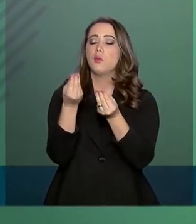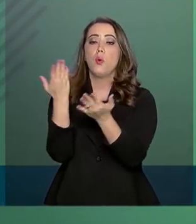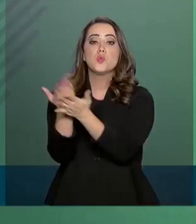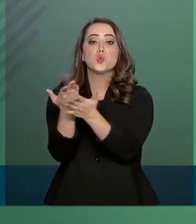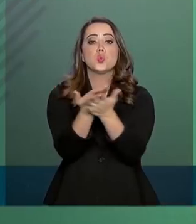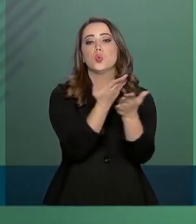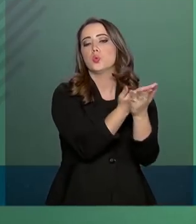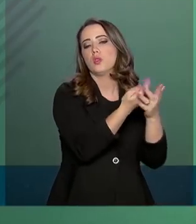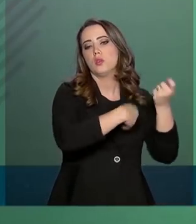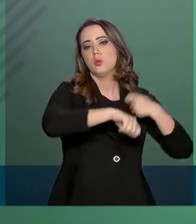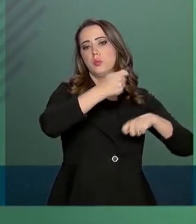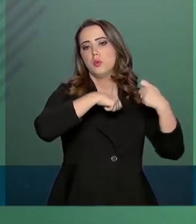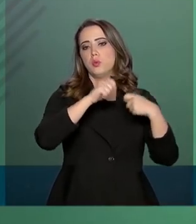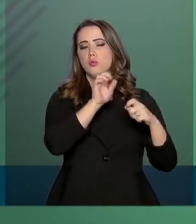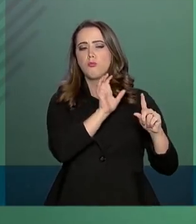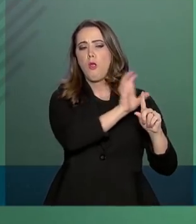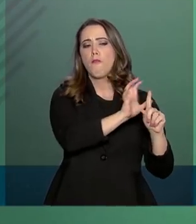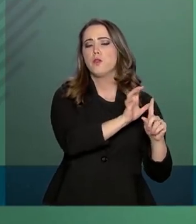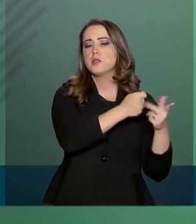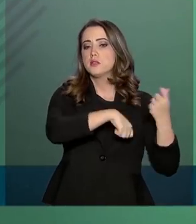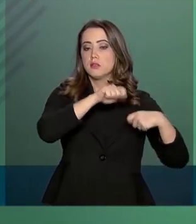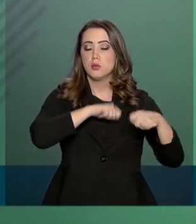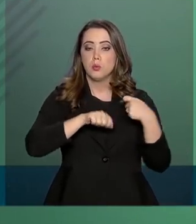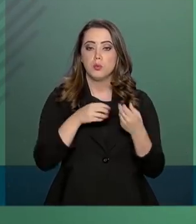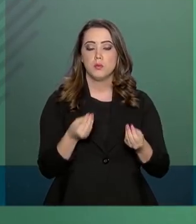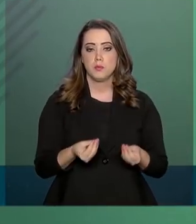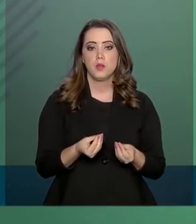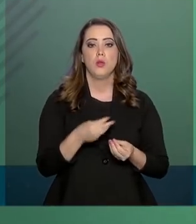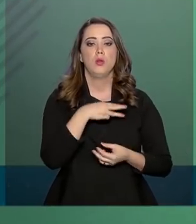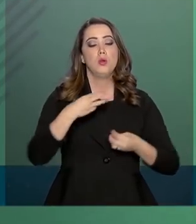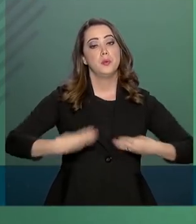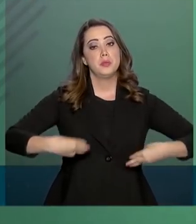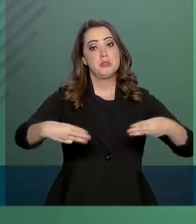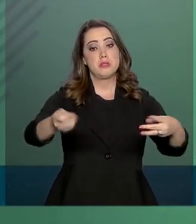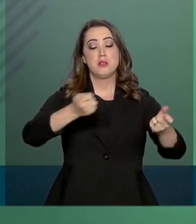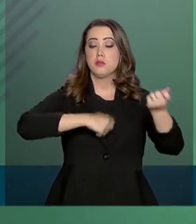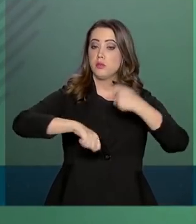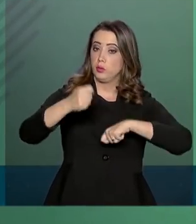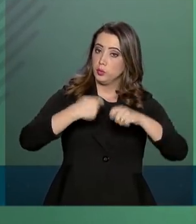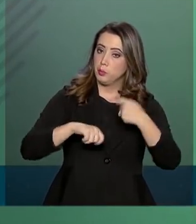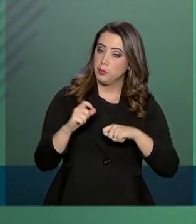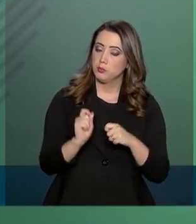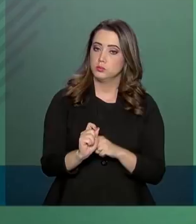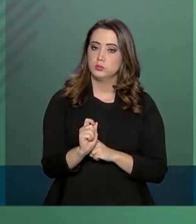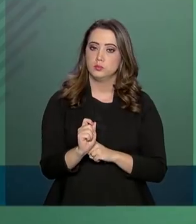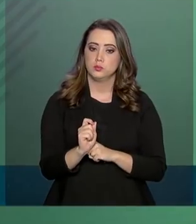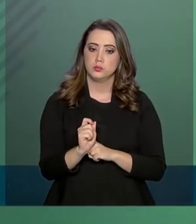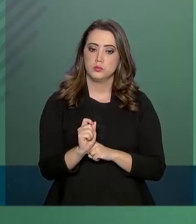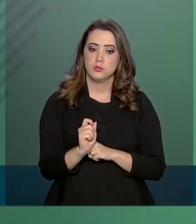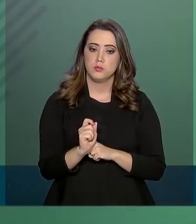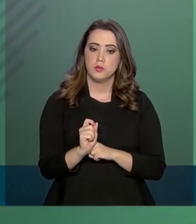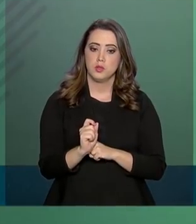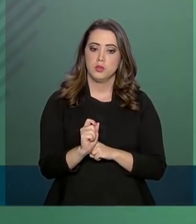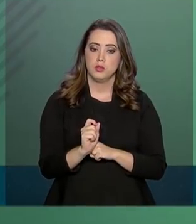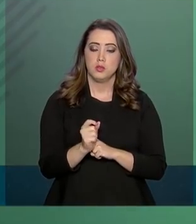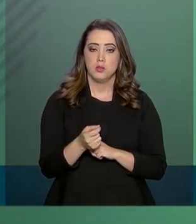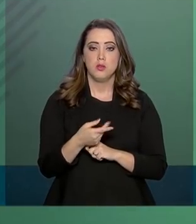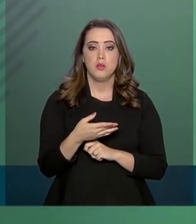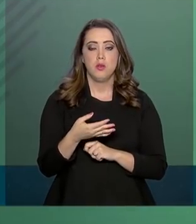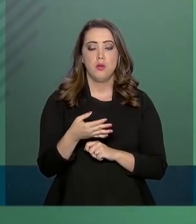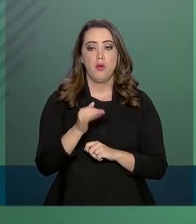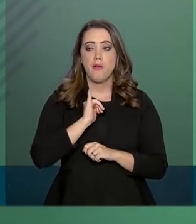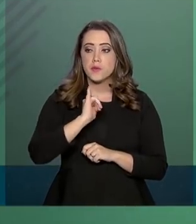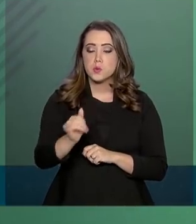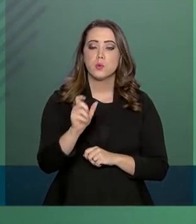impacto econômico da nova previdência o ministério da economia posicionou-se com a seguinte